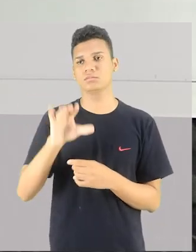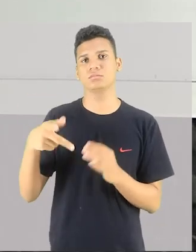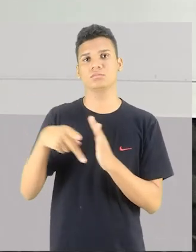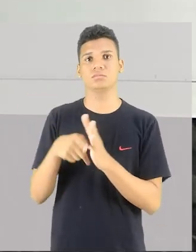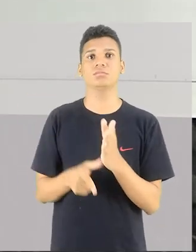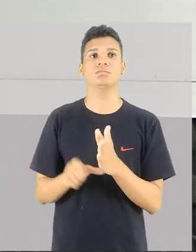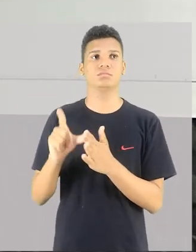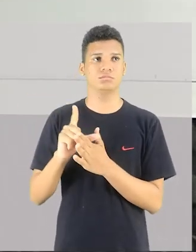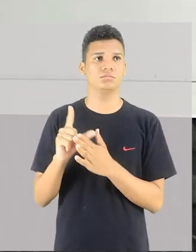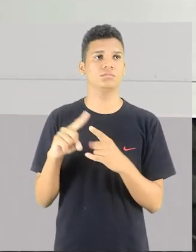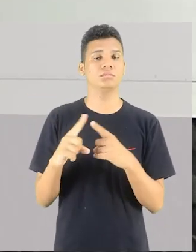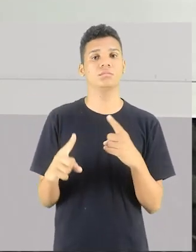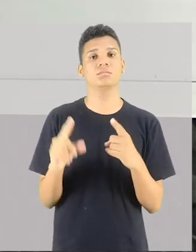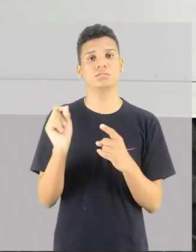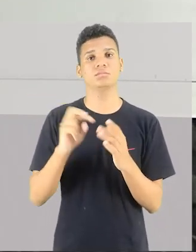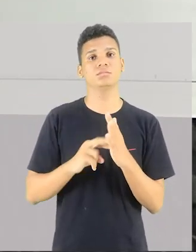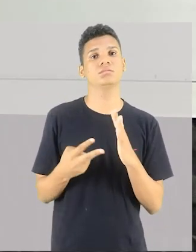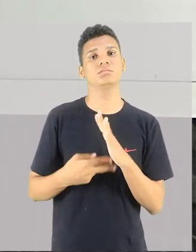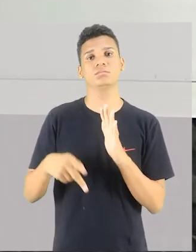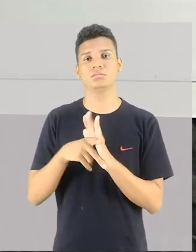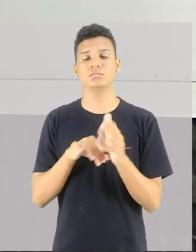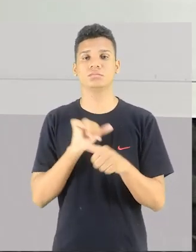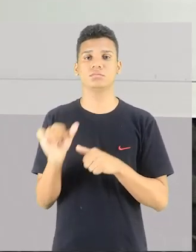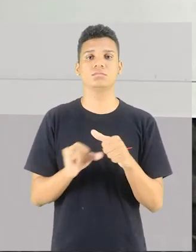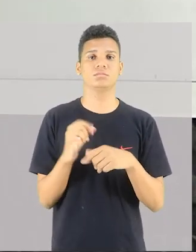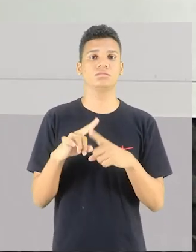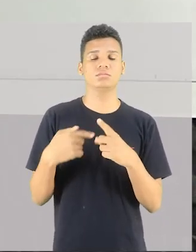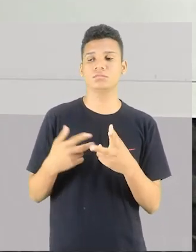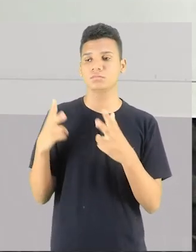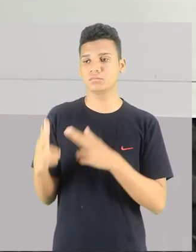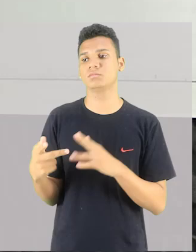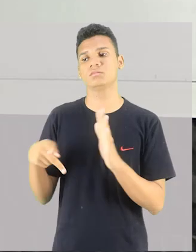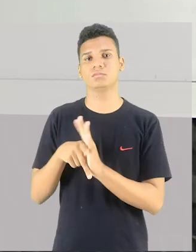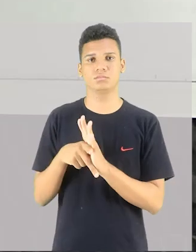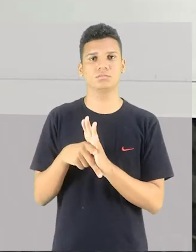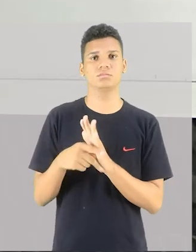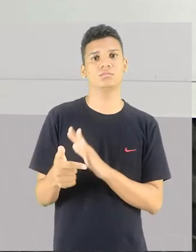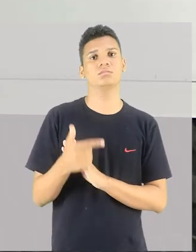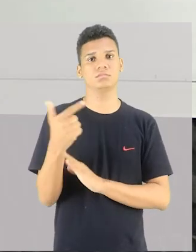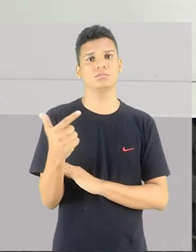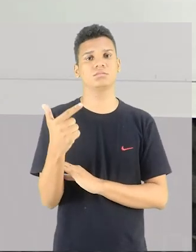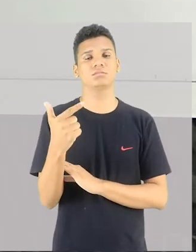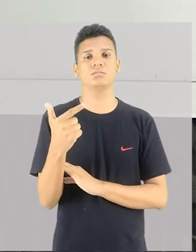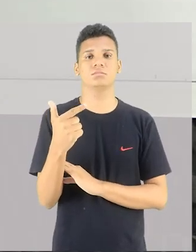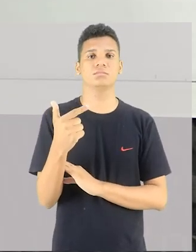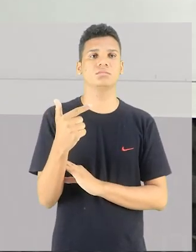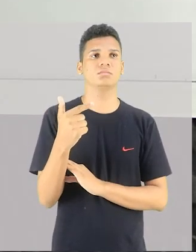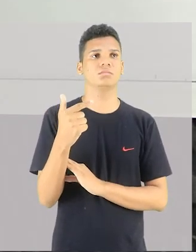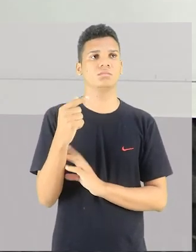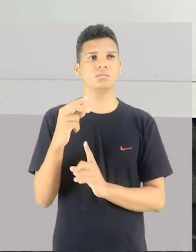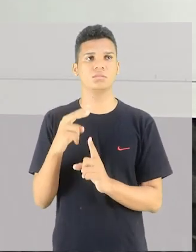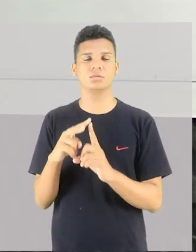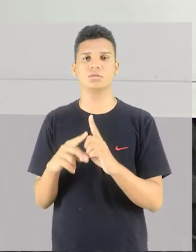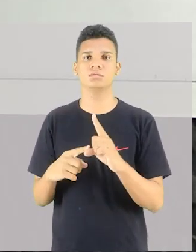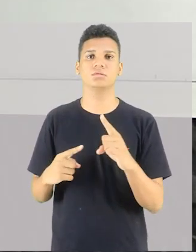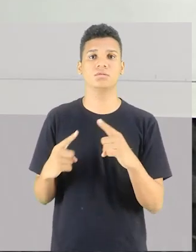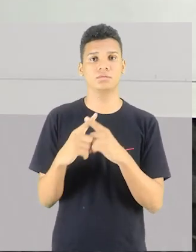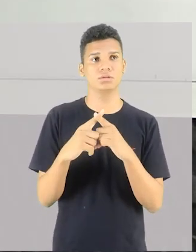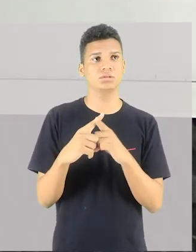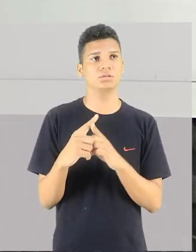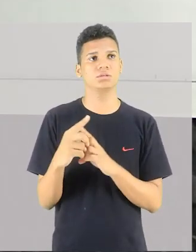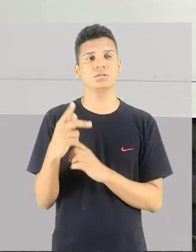antes da mudança vai ser igual a 2 x pi x